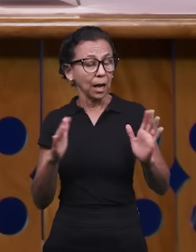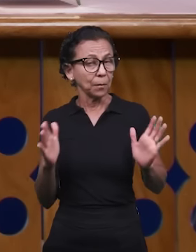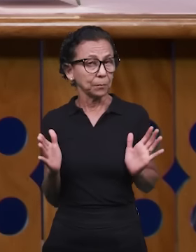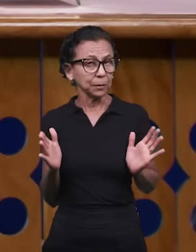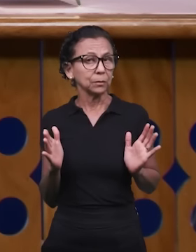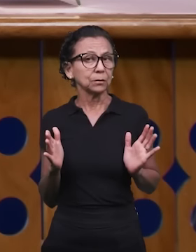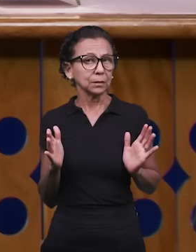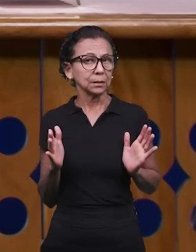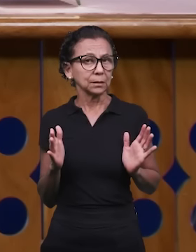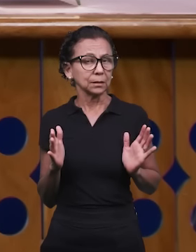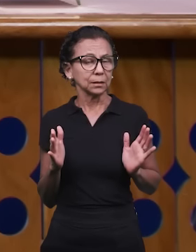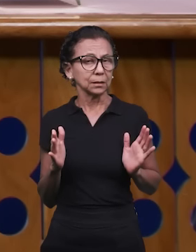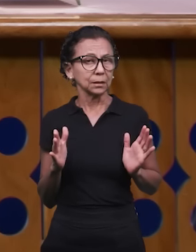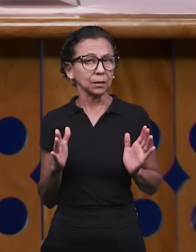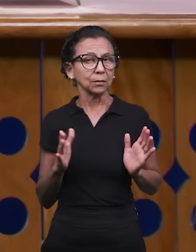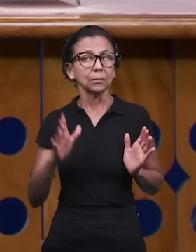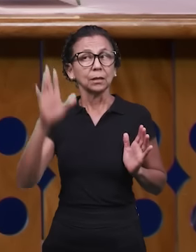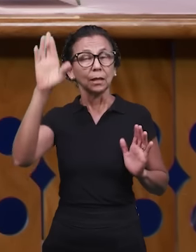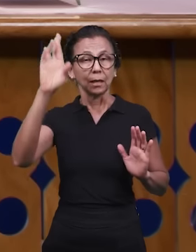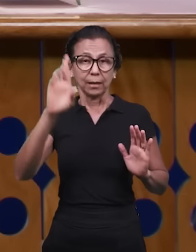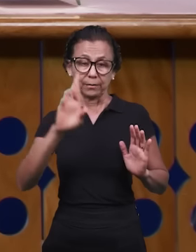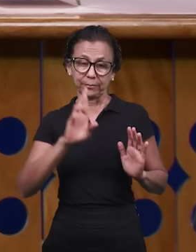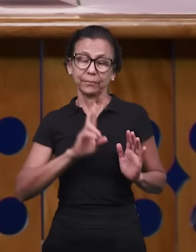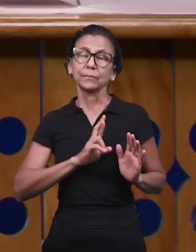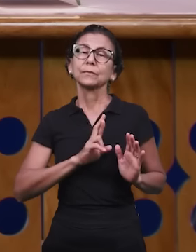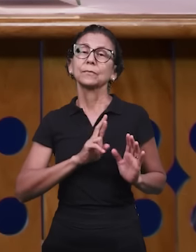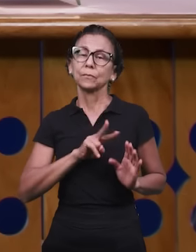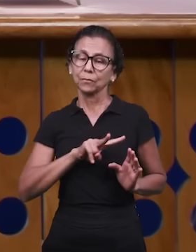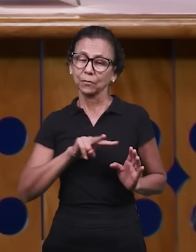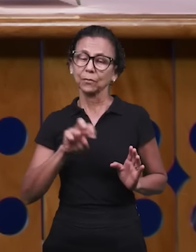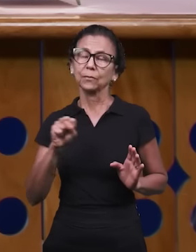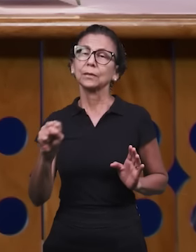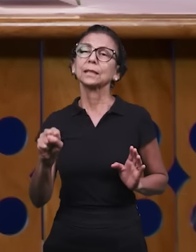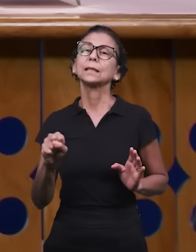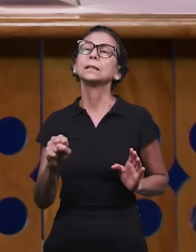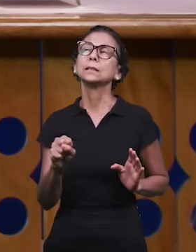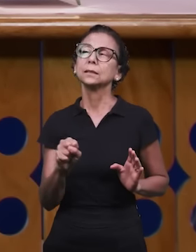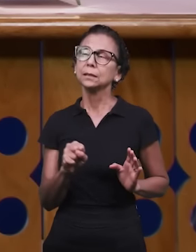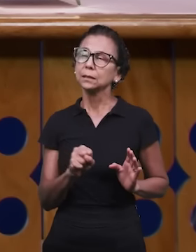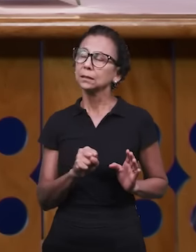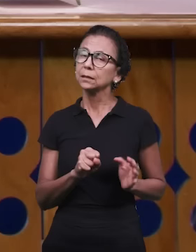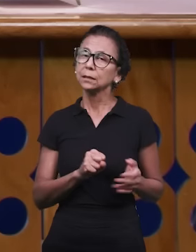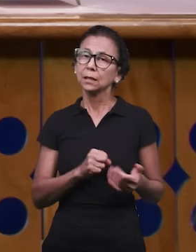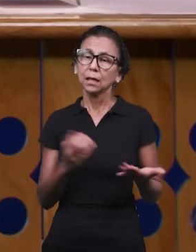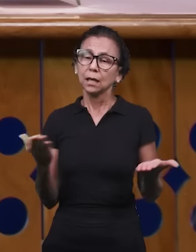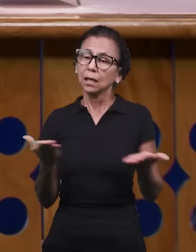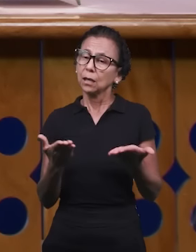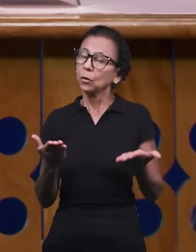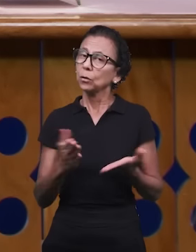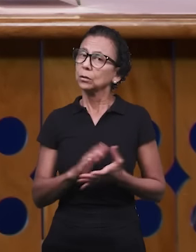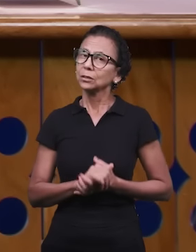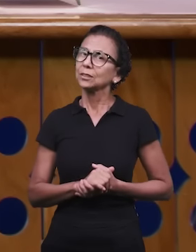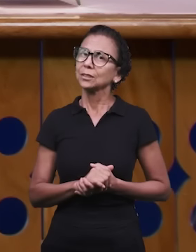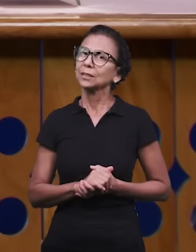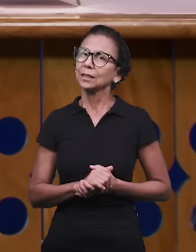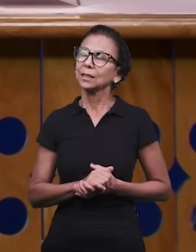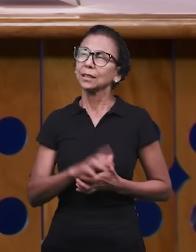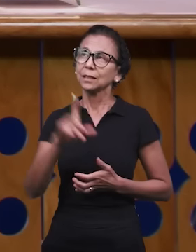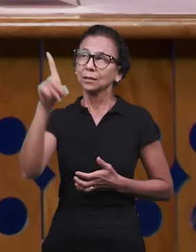para o Senhor entrará. E é um momento decisivo. E o Senhor quer